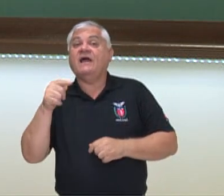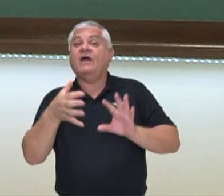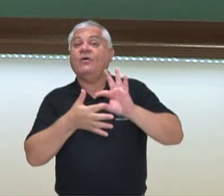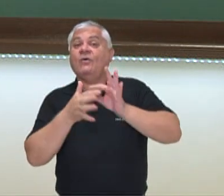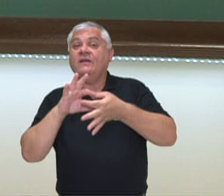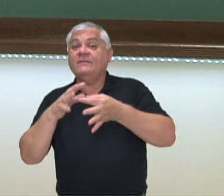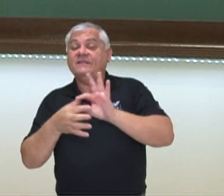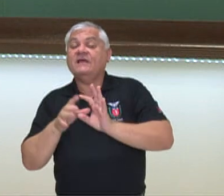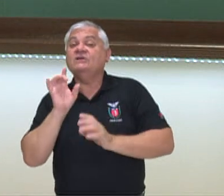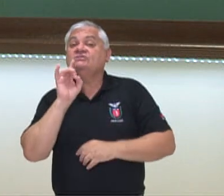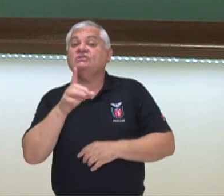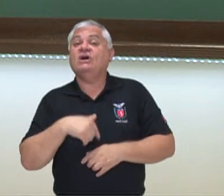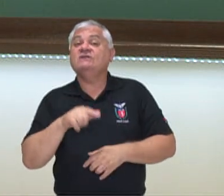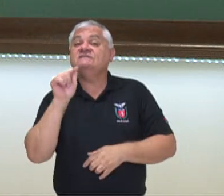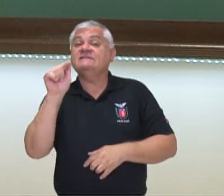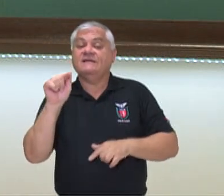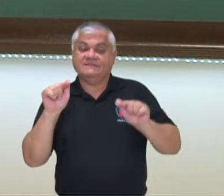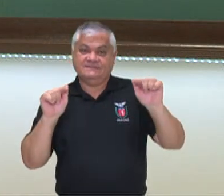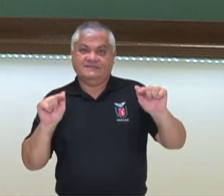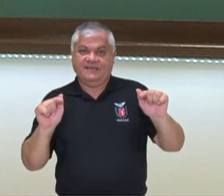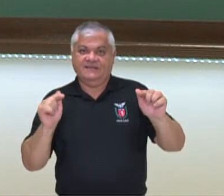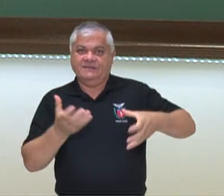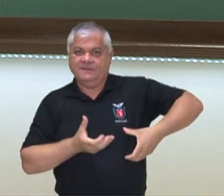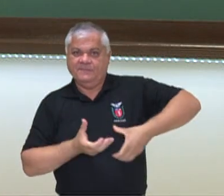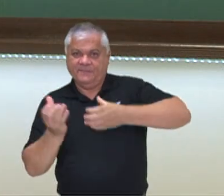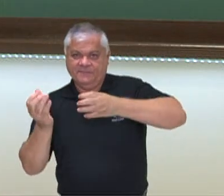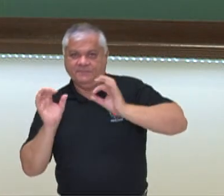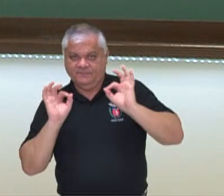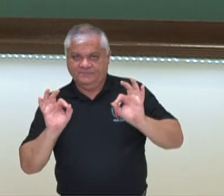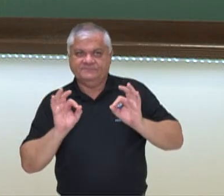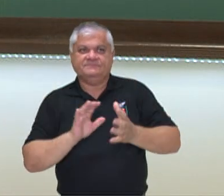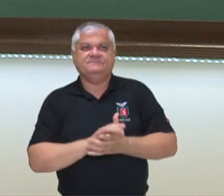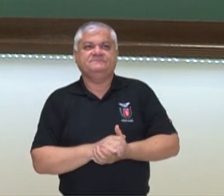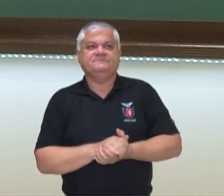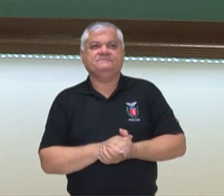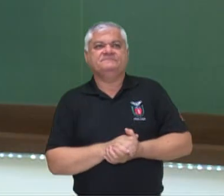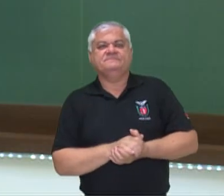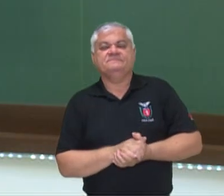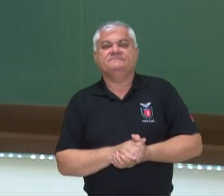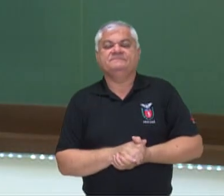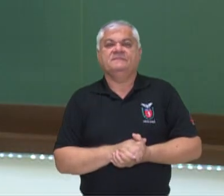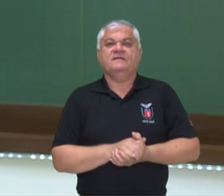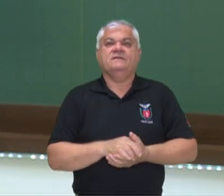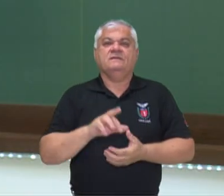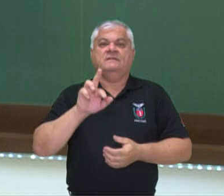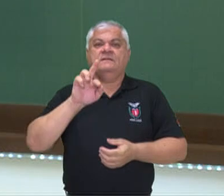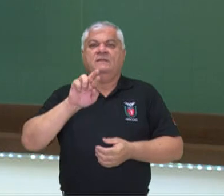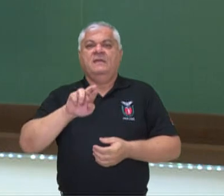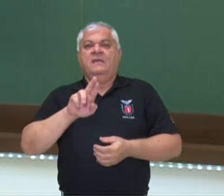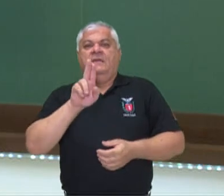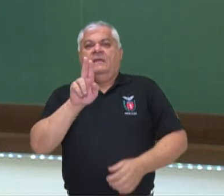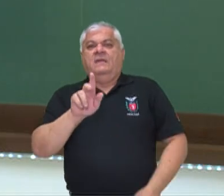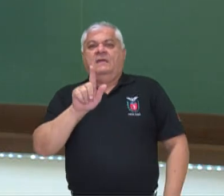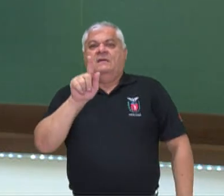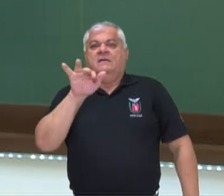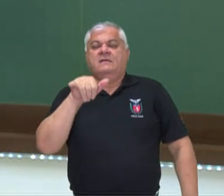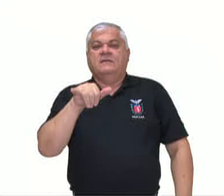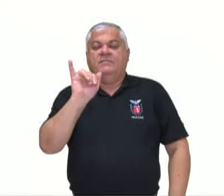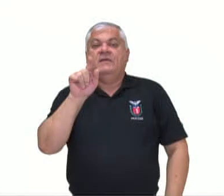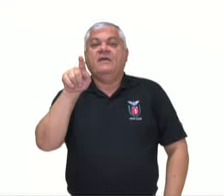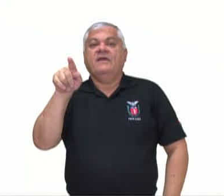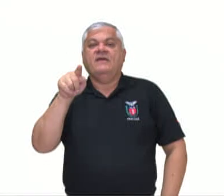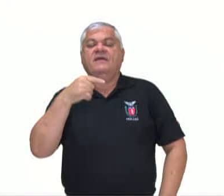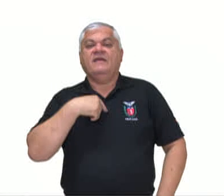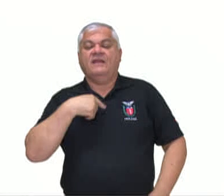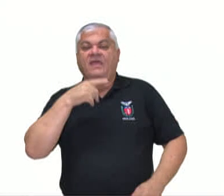nos Jogos Olímpicos, nós temos apenas 7 jogadores em cada equipe, ok? O rugby é um esporte coletivo de invasão, o objetivo